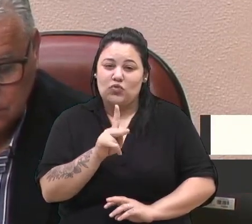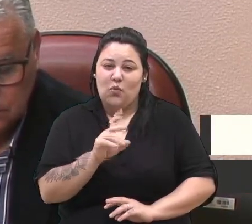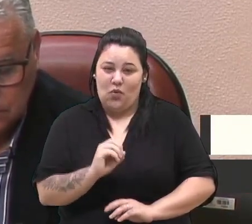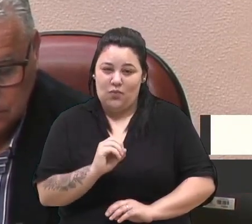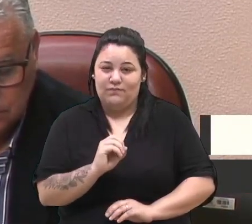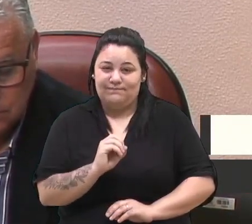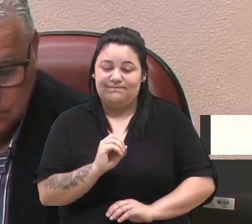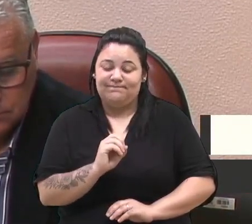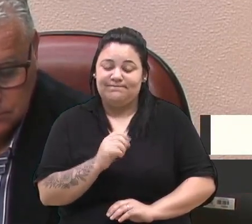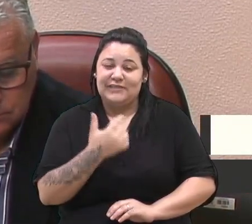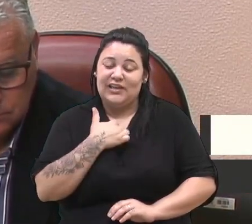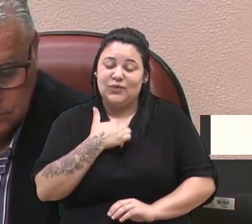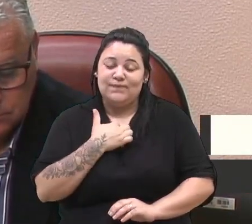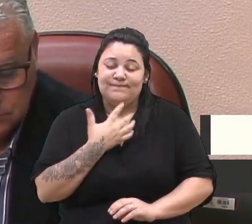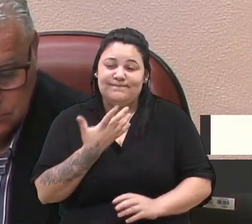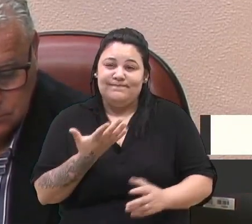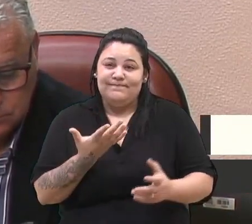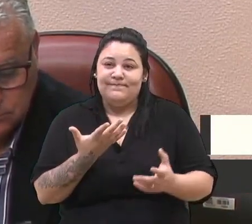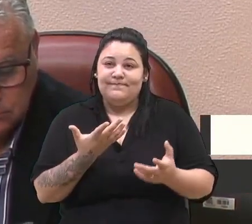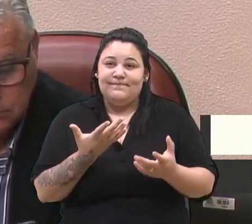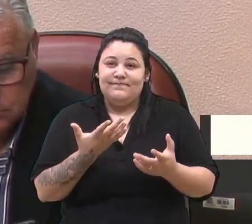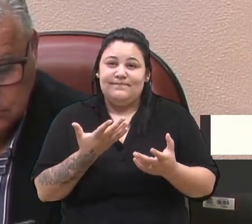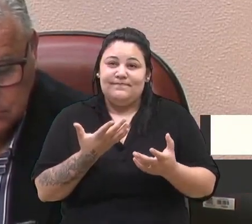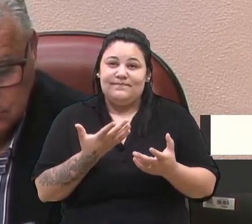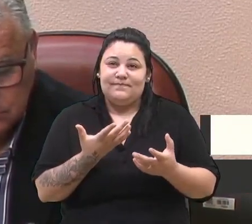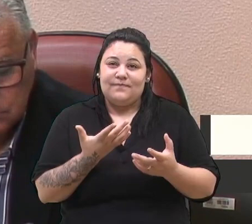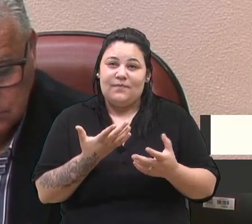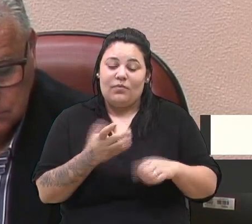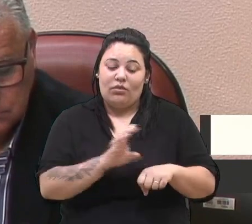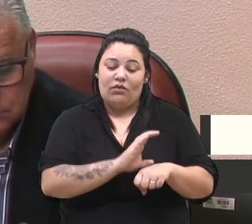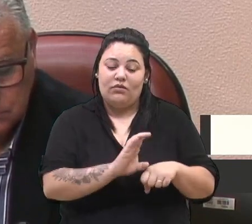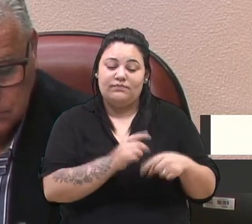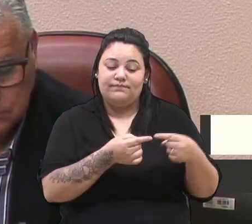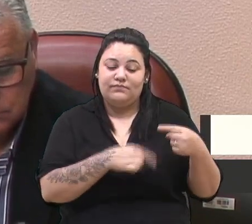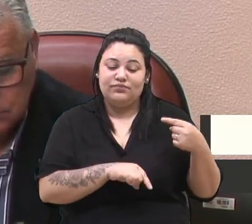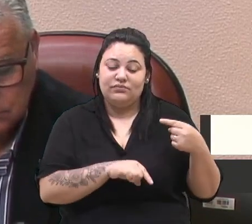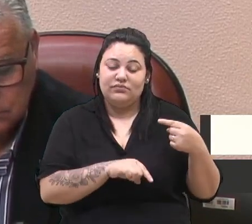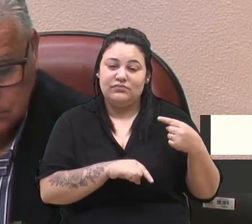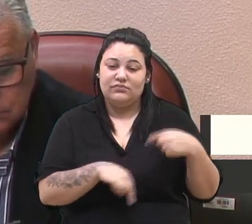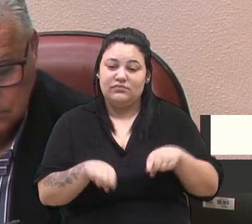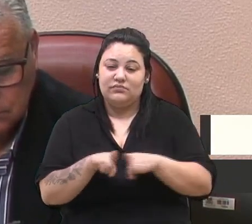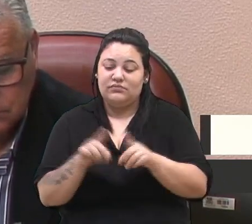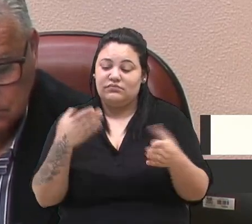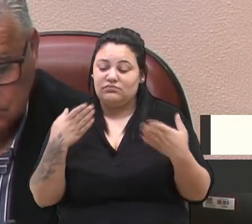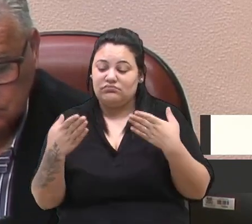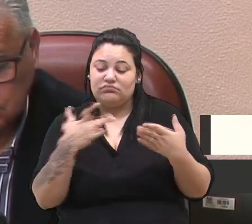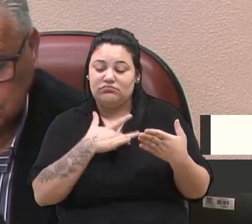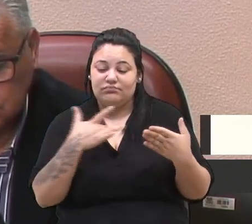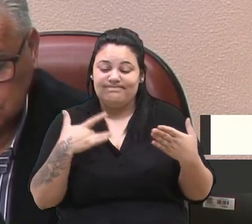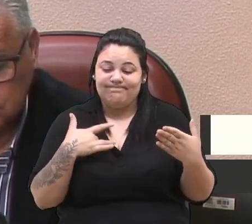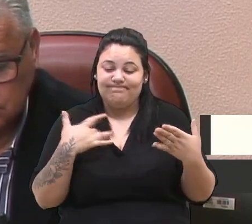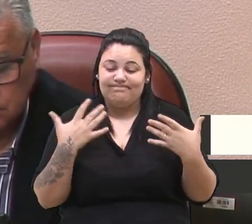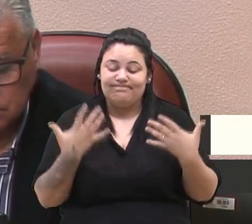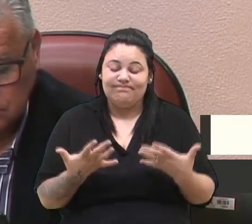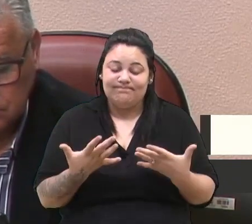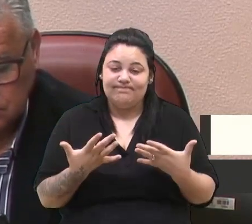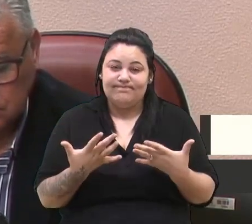me coloca diante da inconstitucionalidade e da saúde.